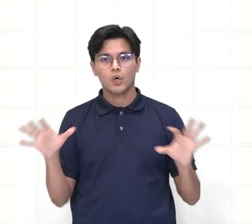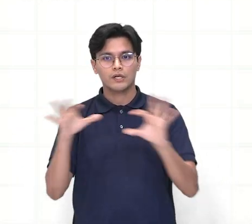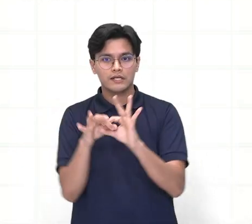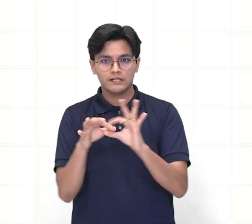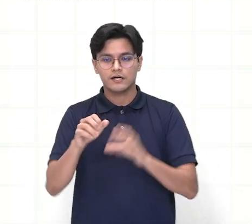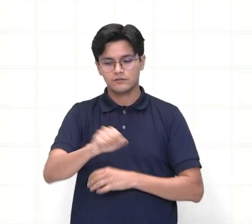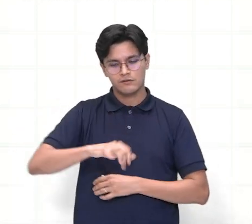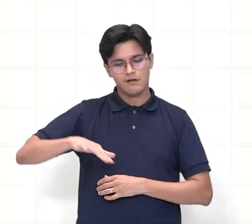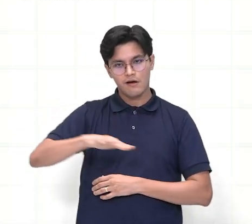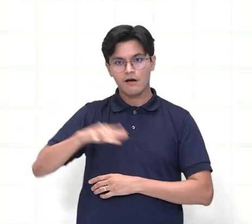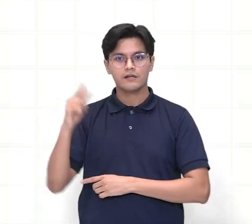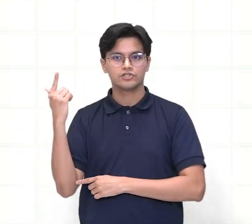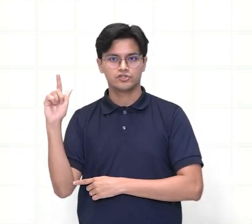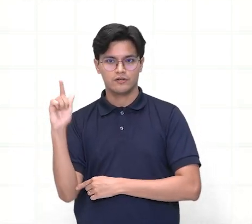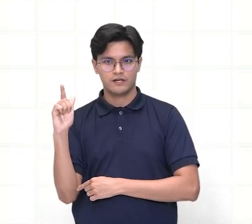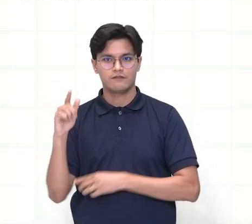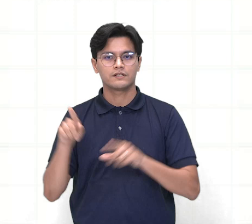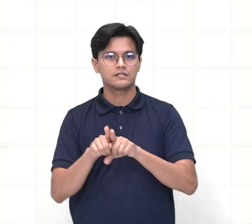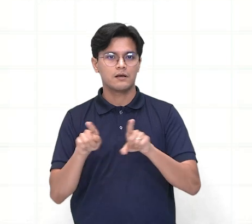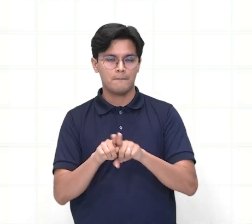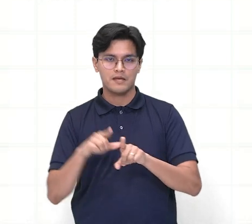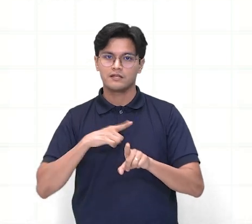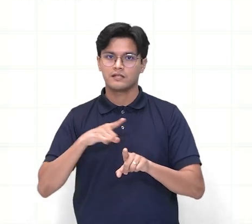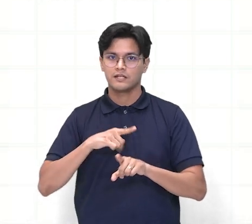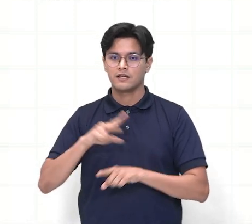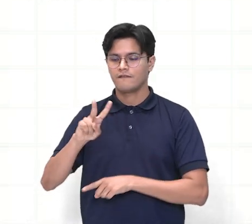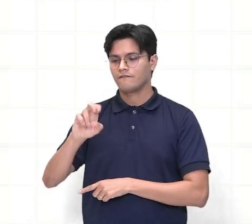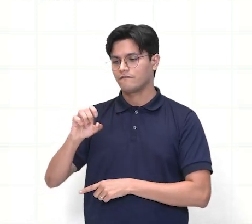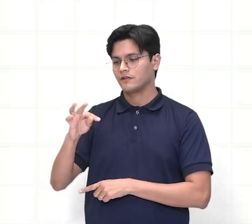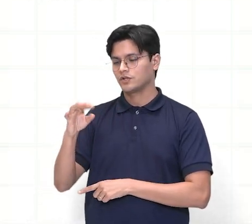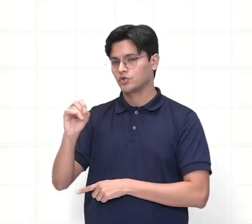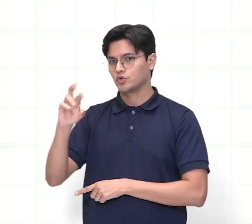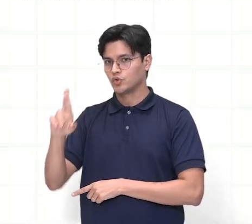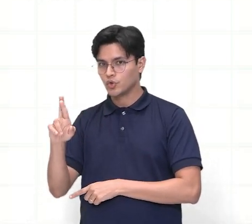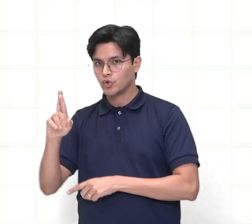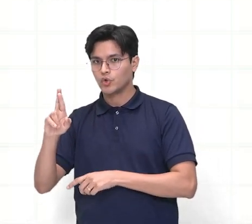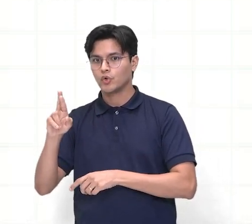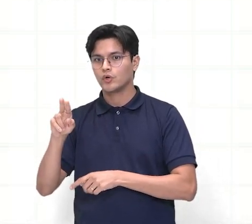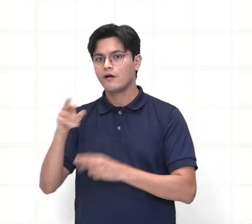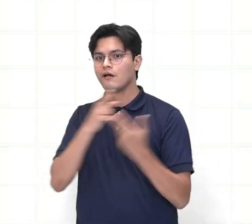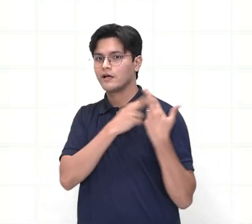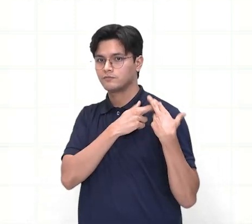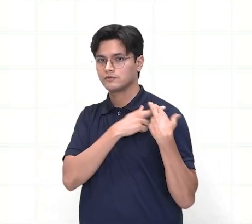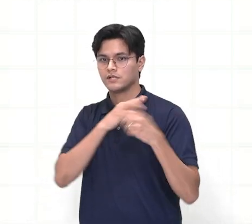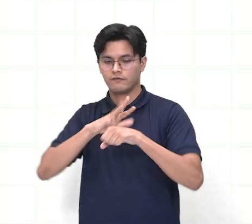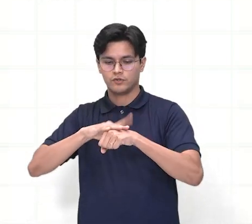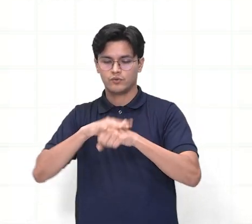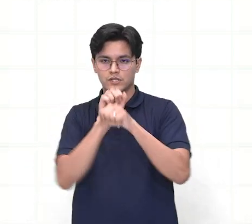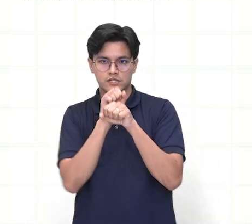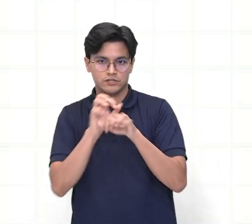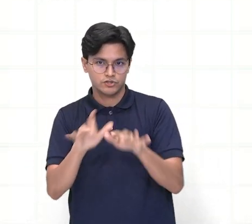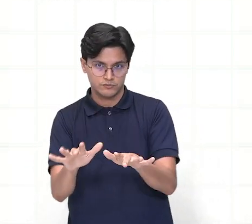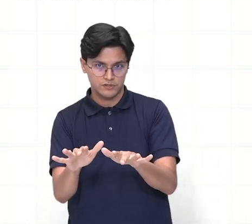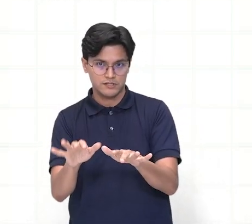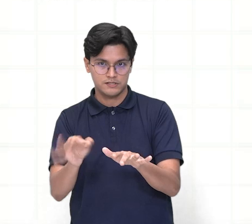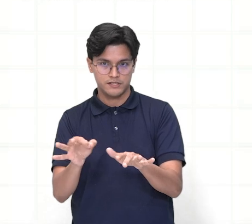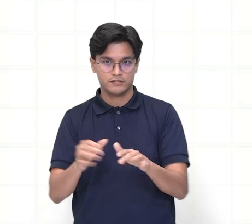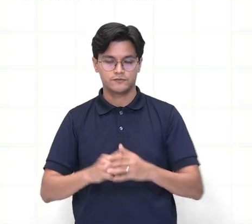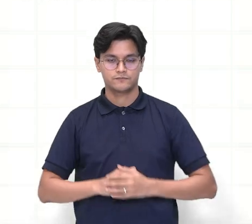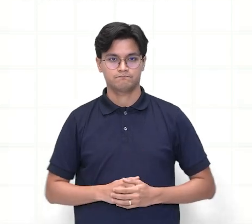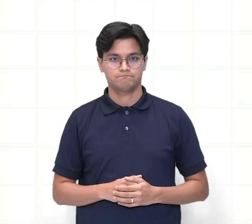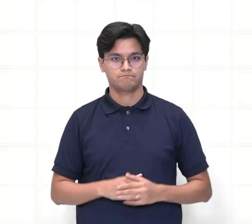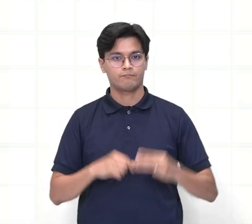vetor biológico. E já a epidemia é quando esse surto,